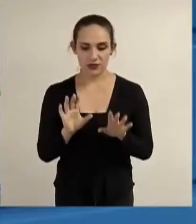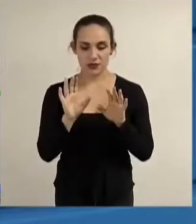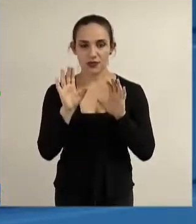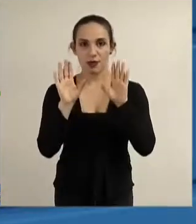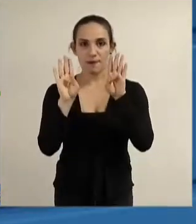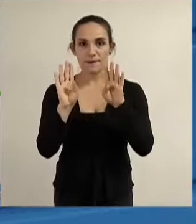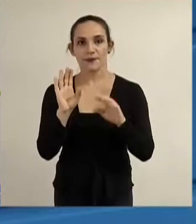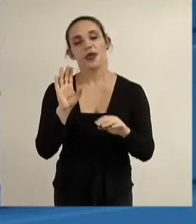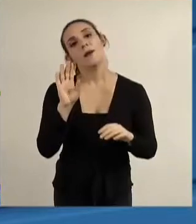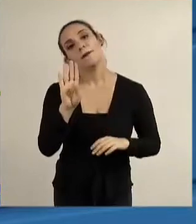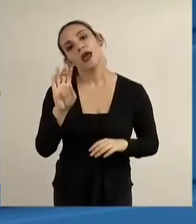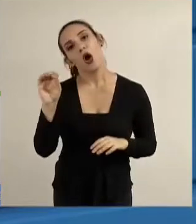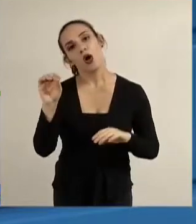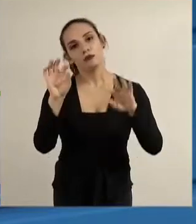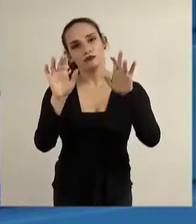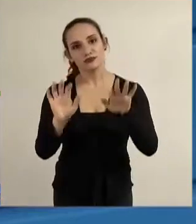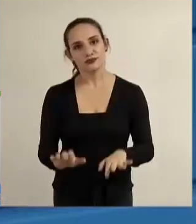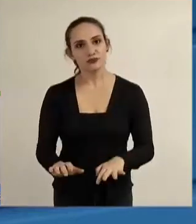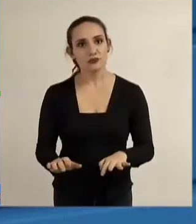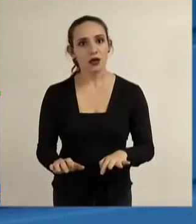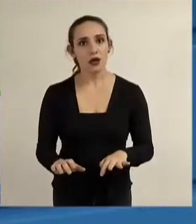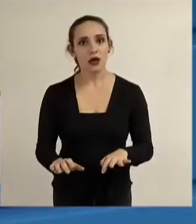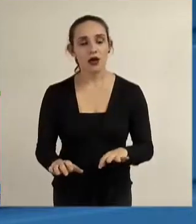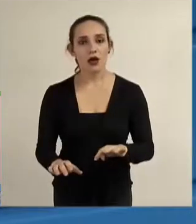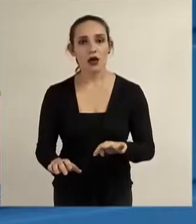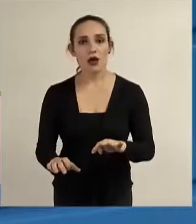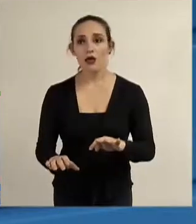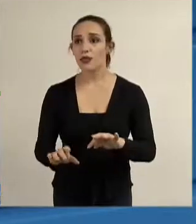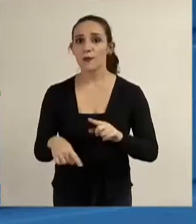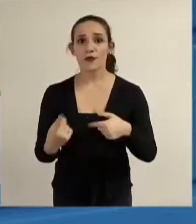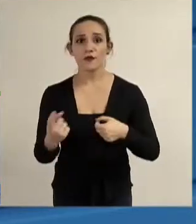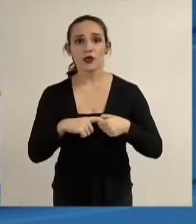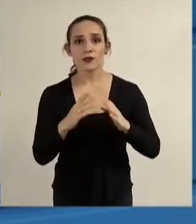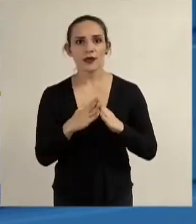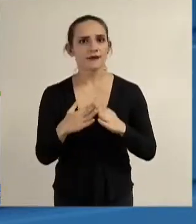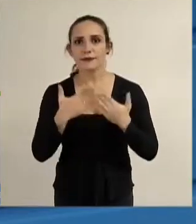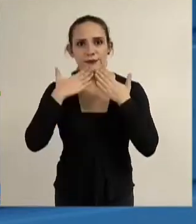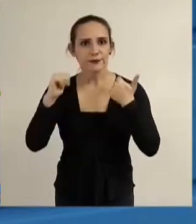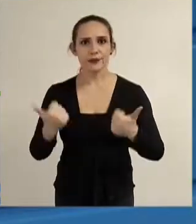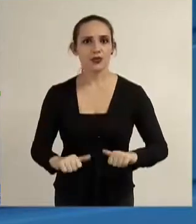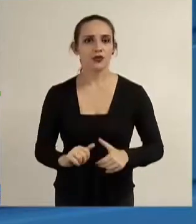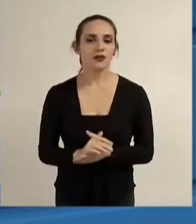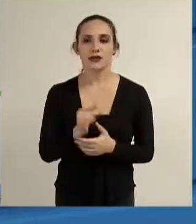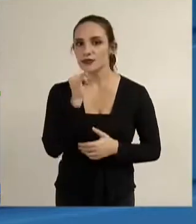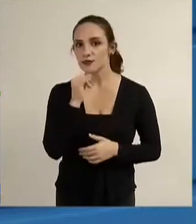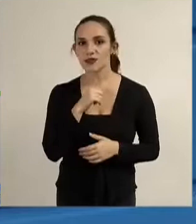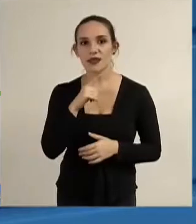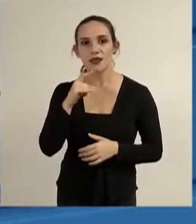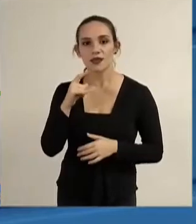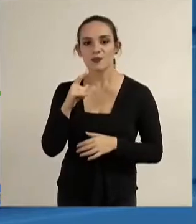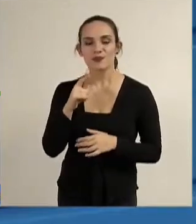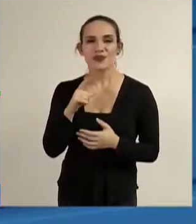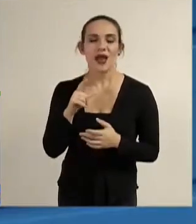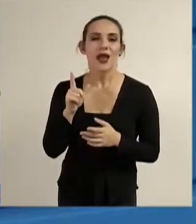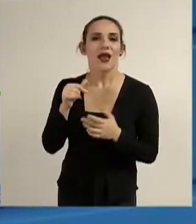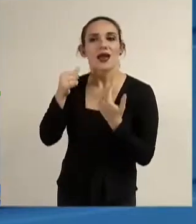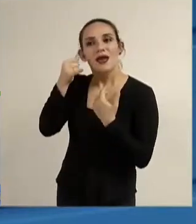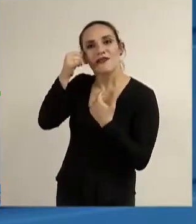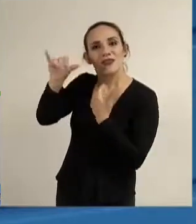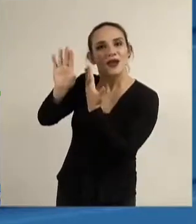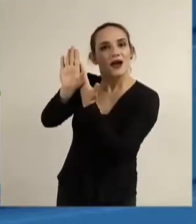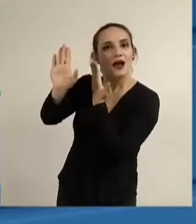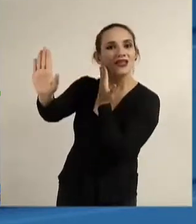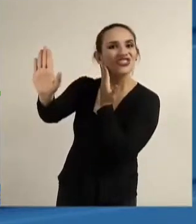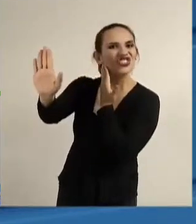agredida novamente. As medidas protetivas também não estão resolvendo. São inúmeros feminicídios ocorrendo de mulheres que